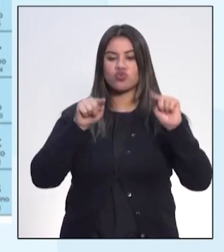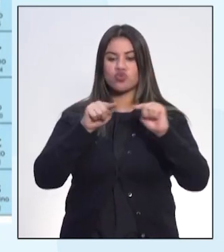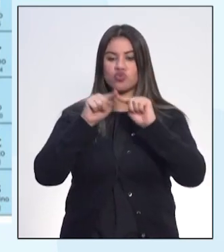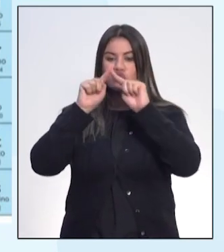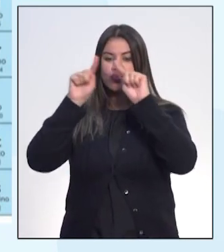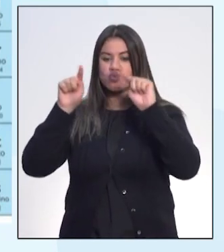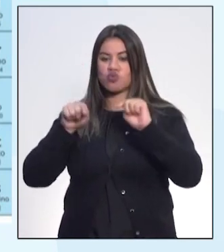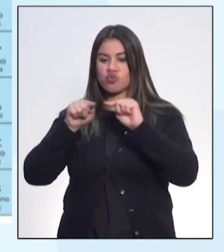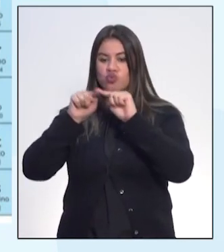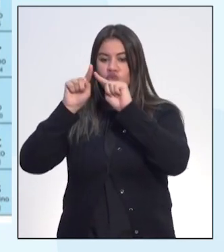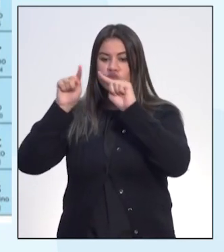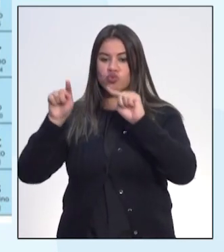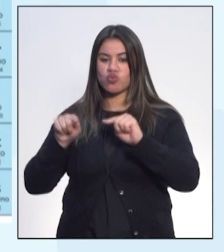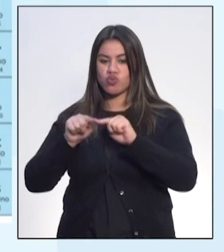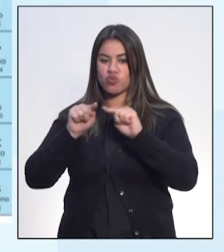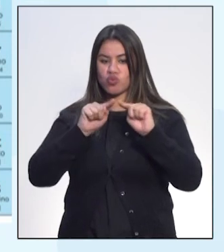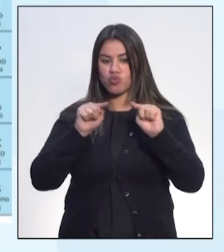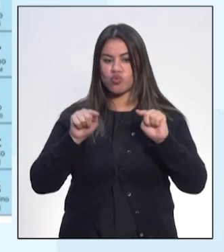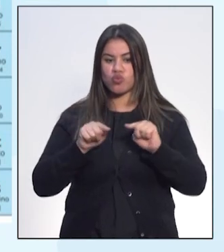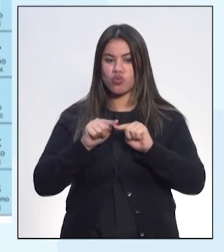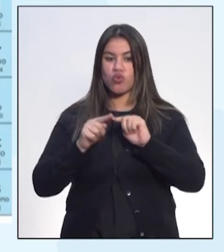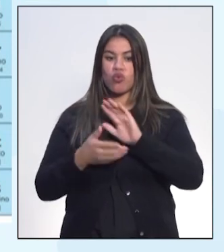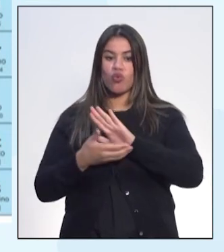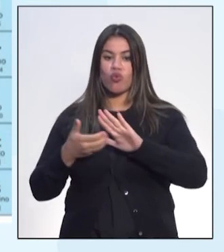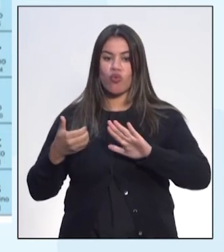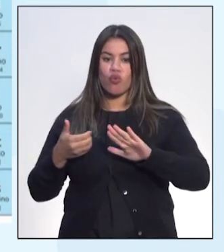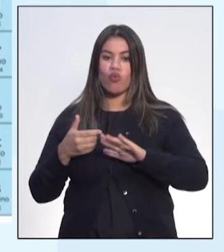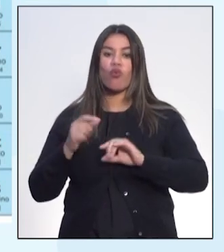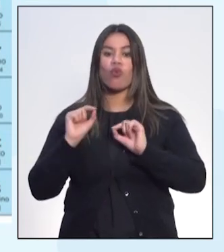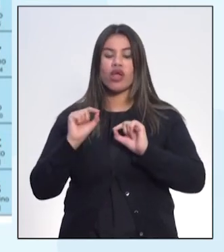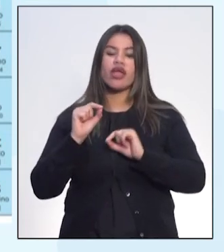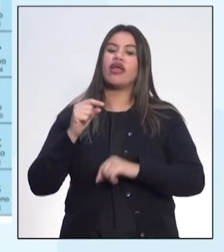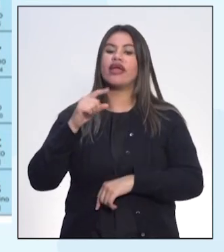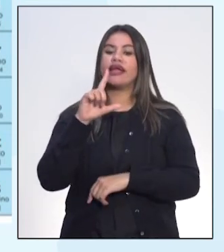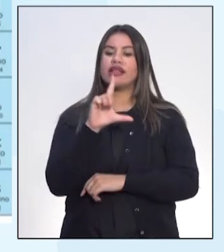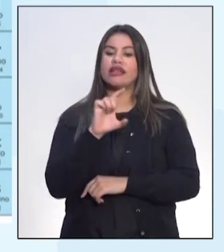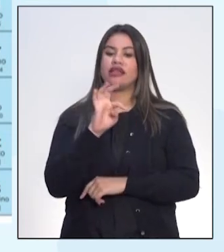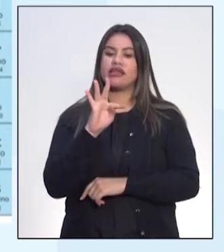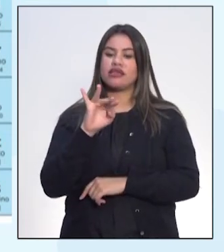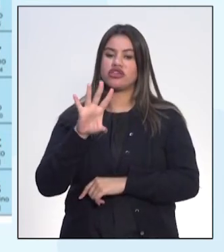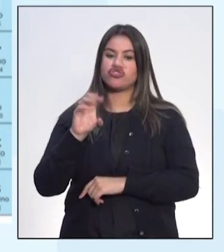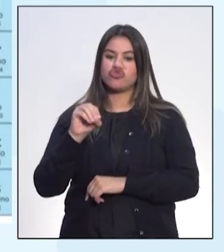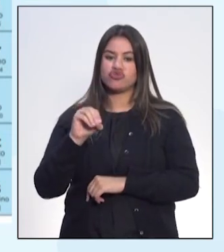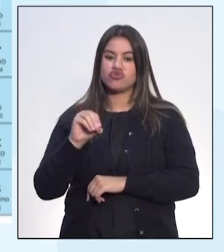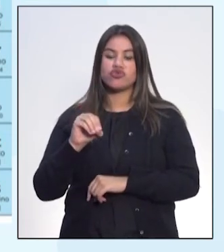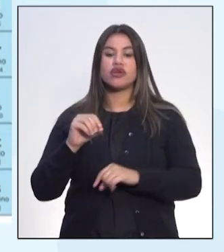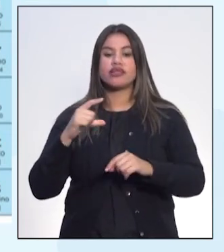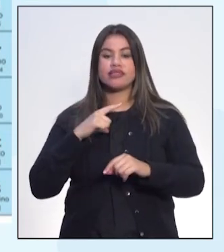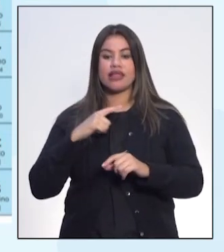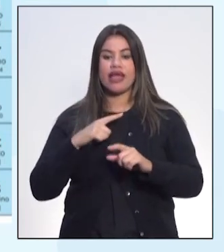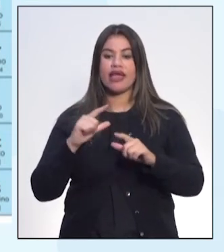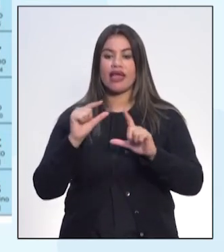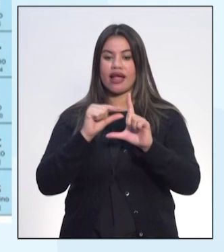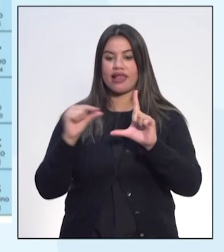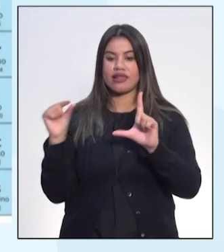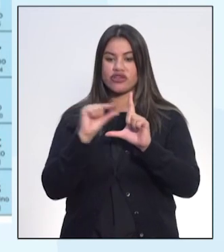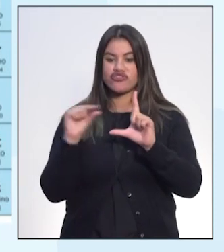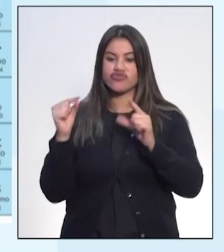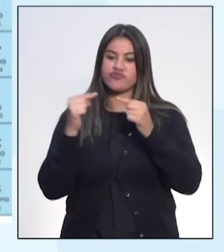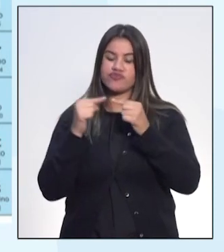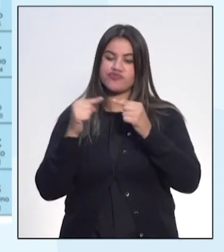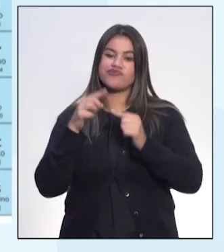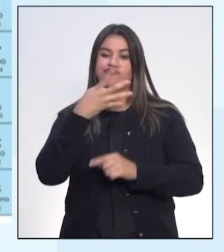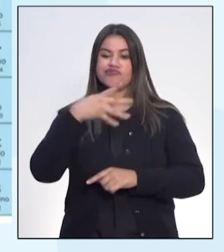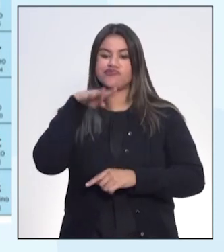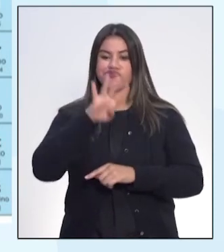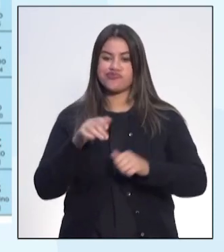está fora da tabela periódica, que no caso ali é o lítio. E lá ele me dá toda a legenda possível que eu preciso saber da minha tabela